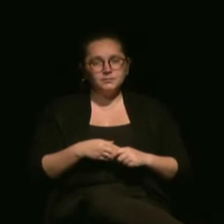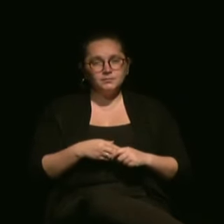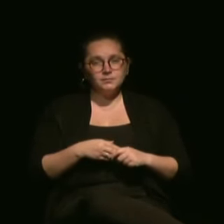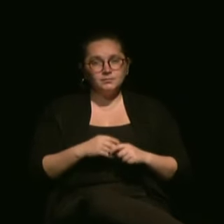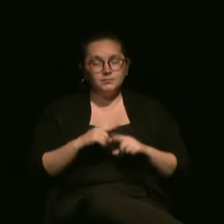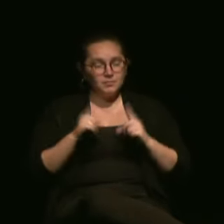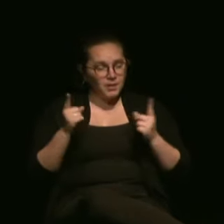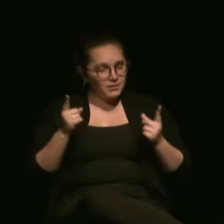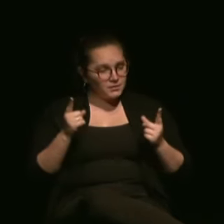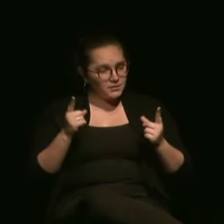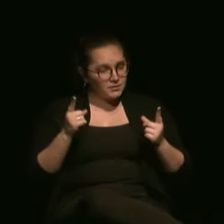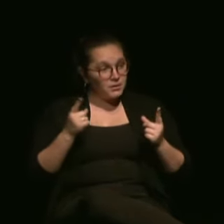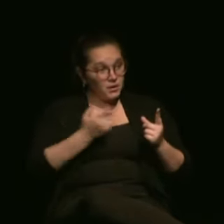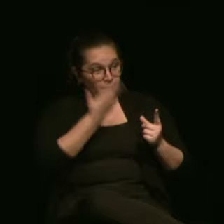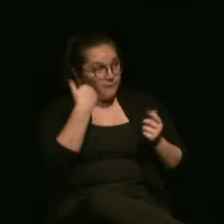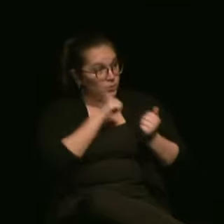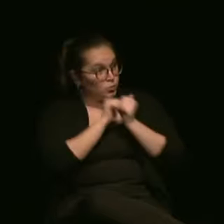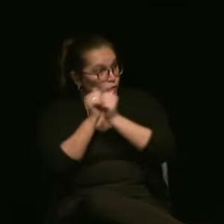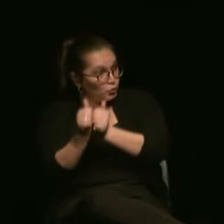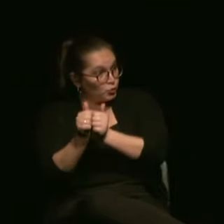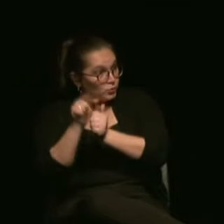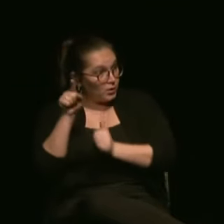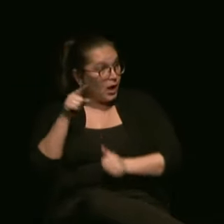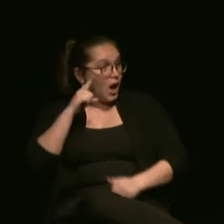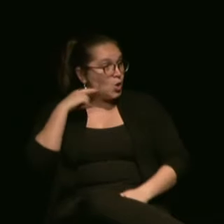vamos para Moscou, Olga?